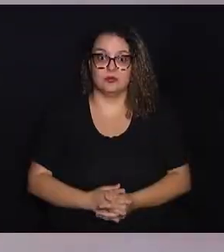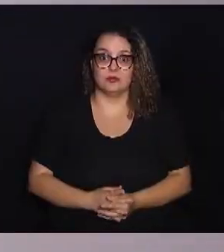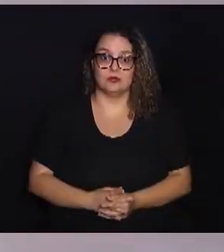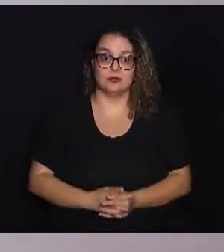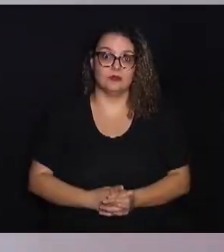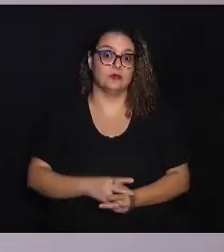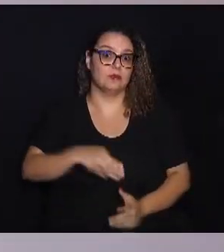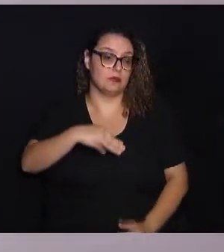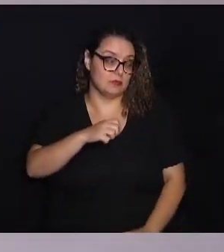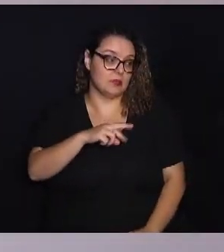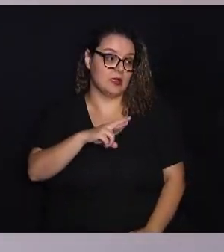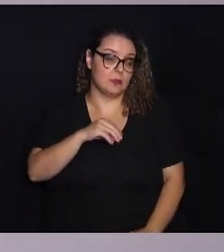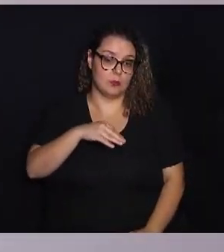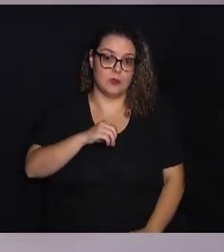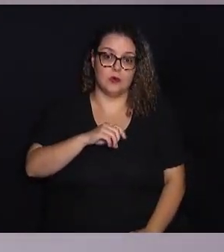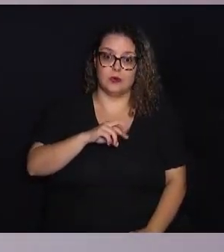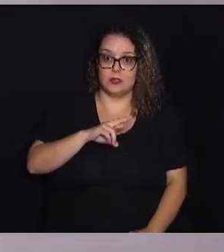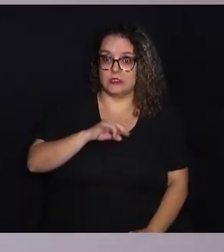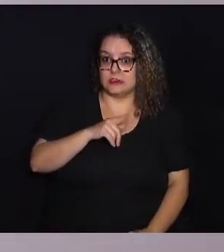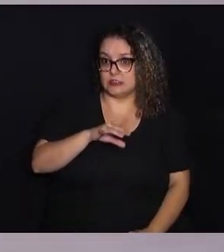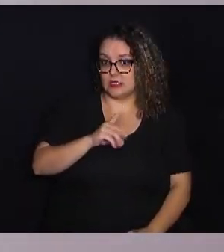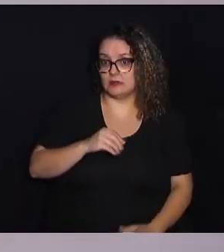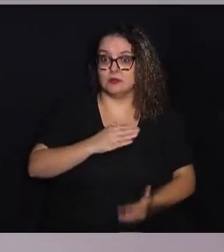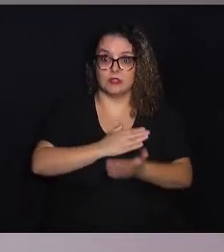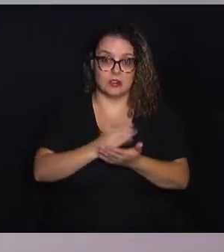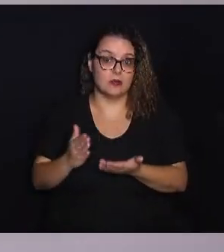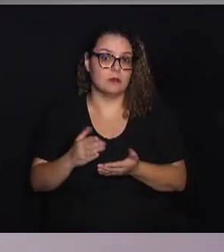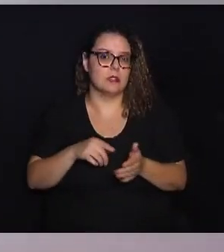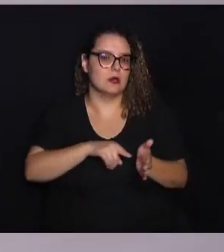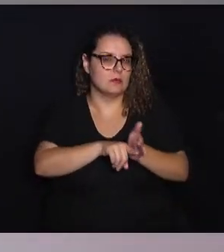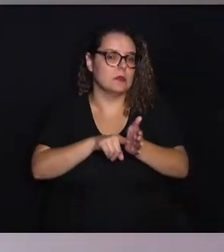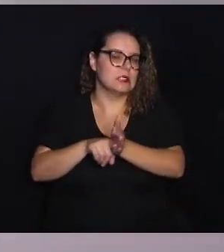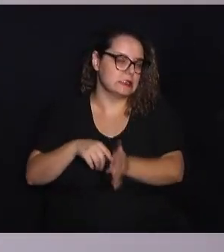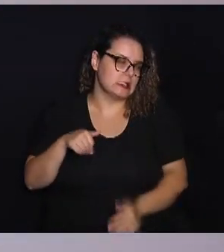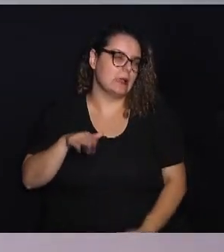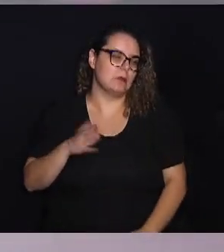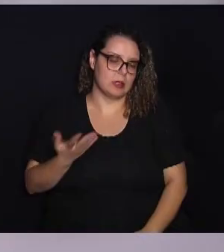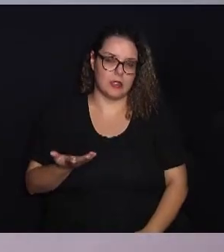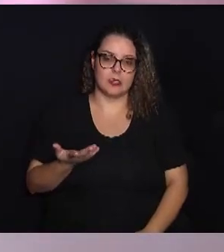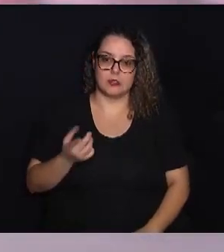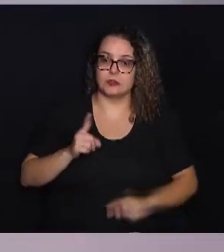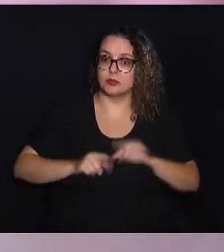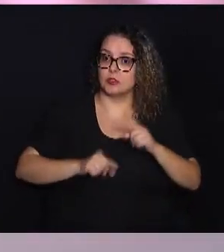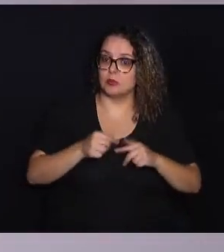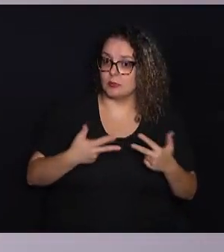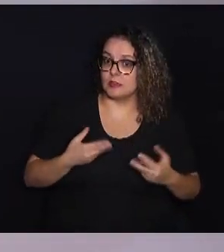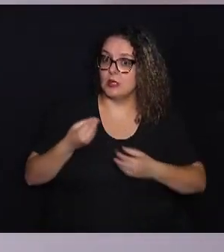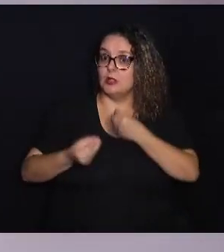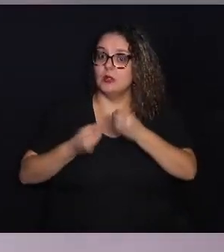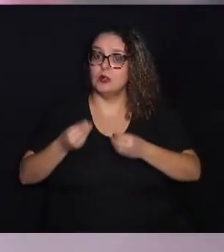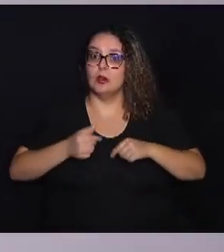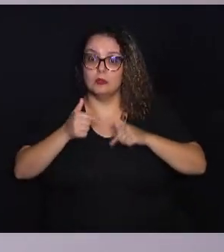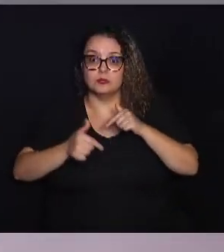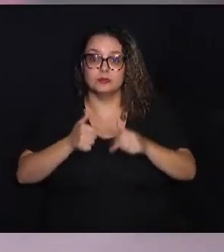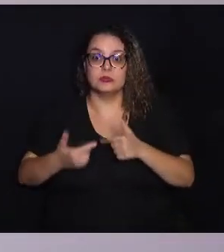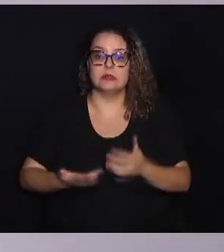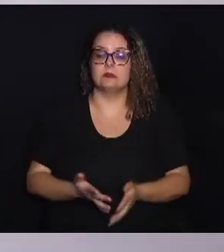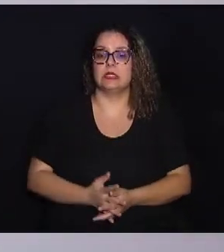muito. E uns bons anos atrás, eu descobri na internet a cerâmica